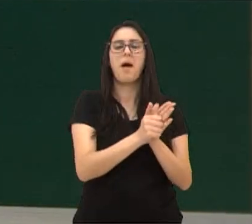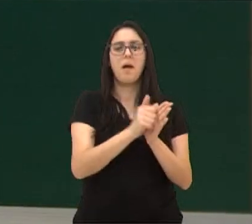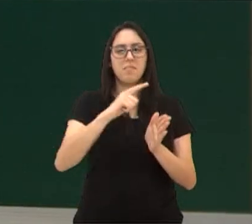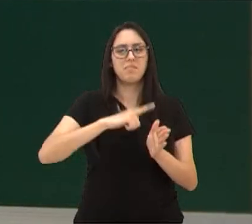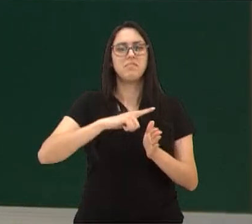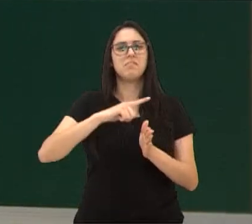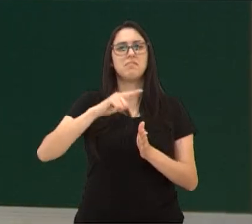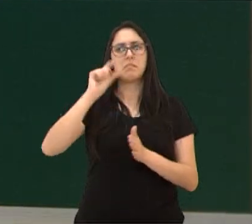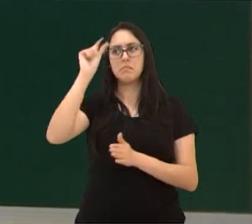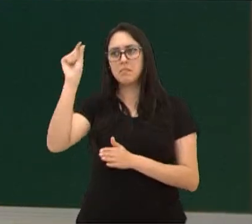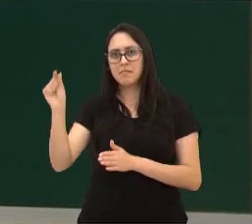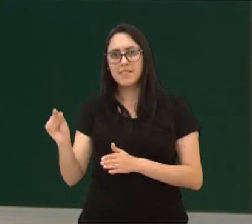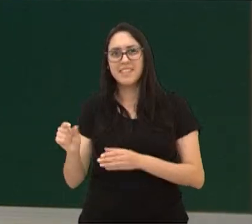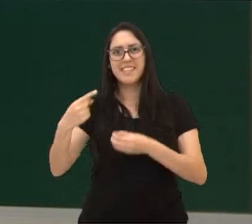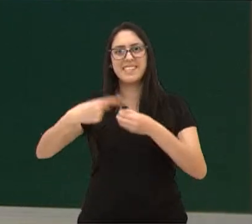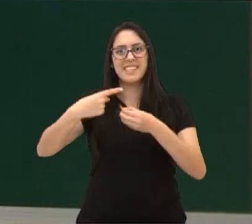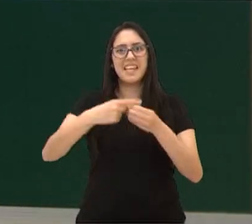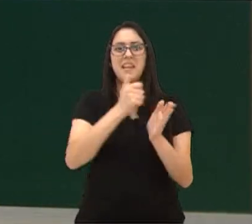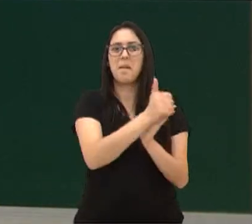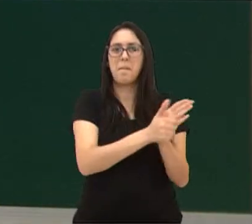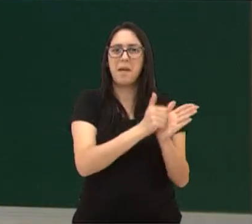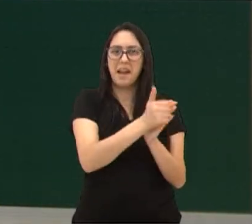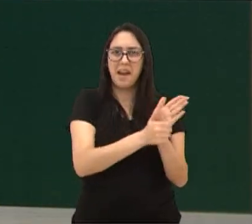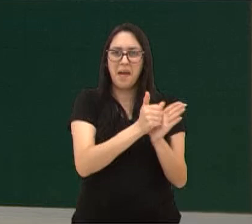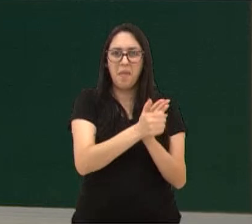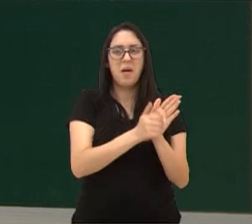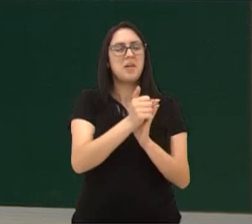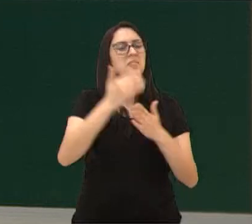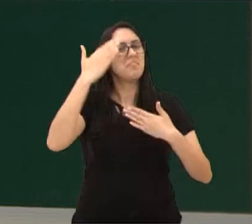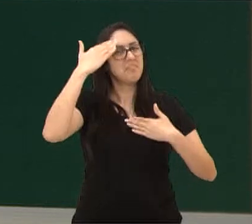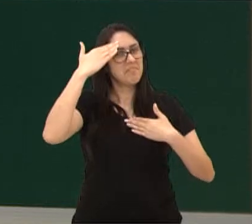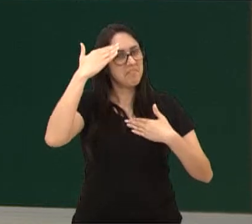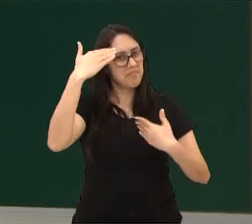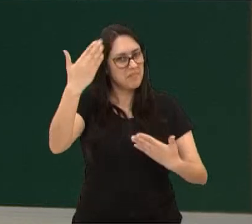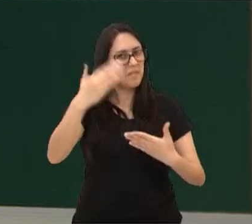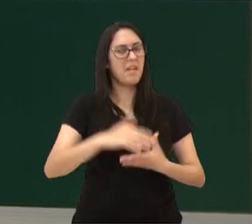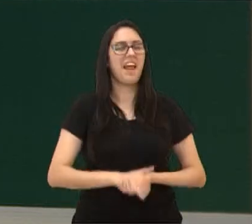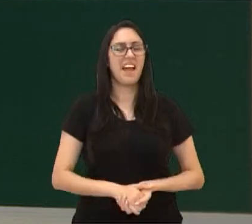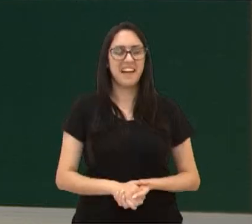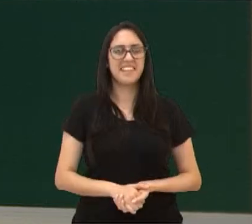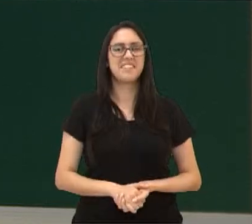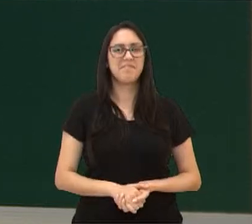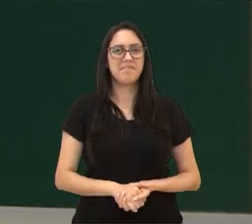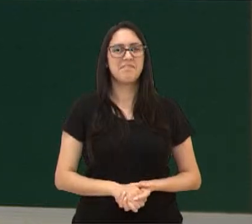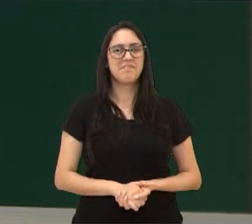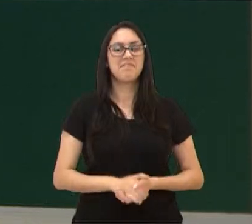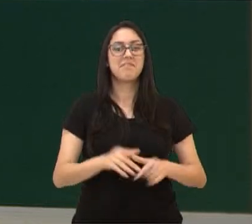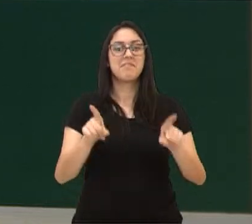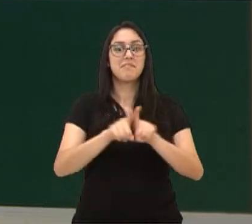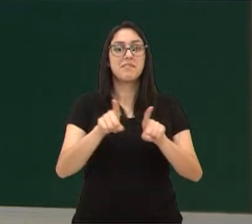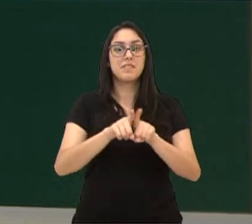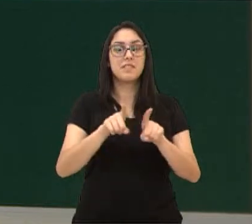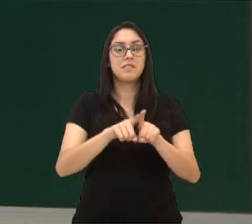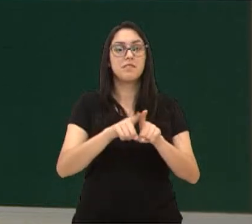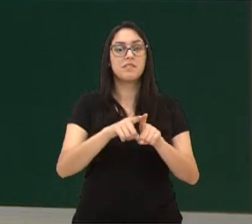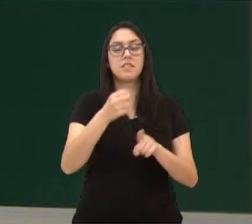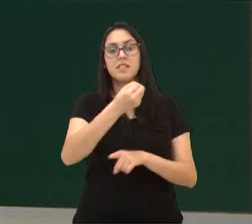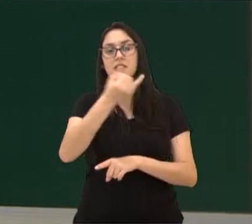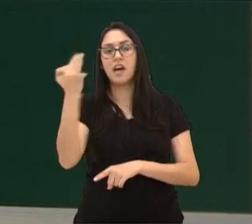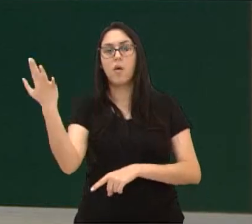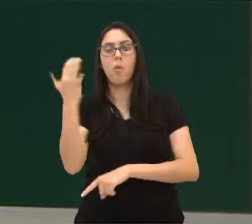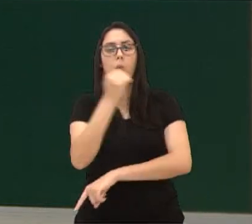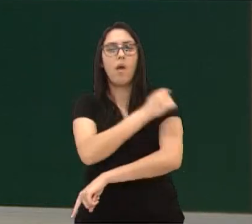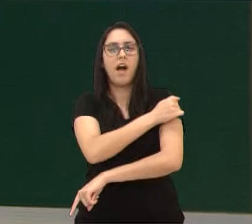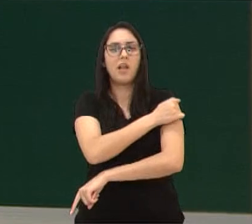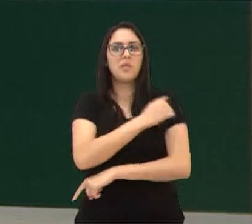nos prestigiando. Muito obrigada a todos. O pessoal também da região ali de